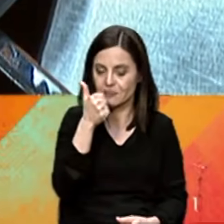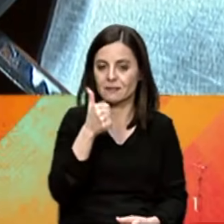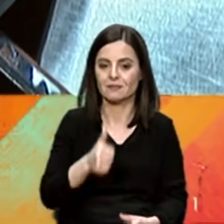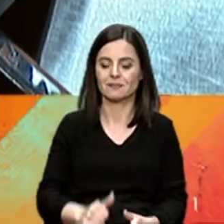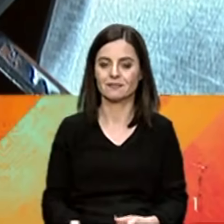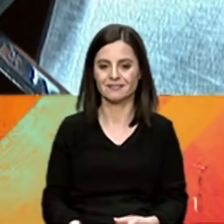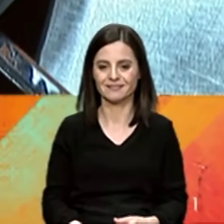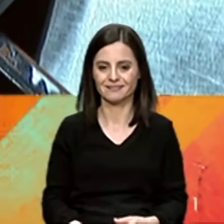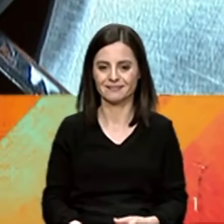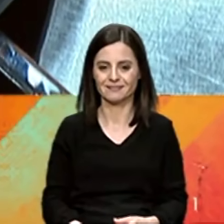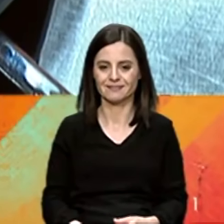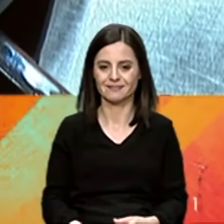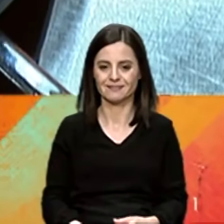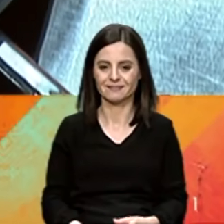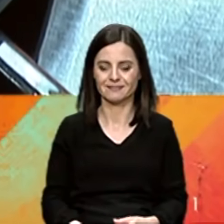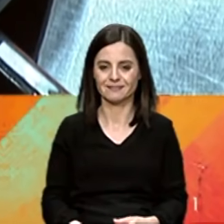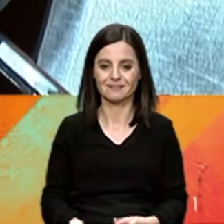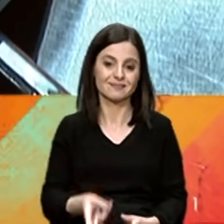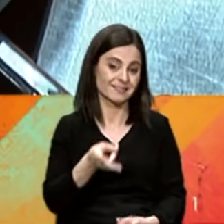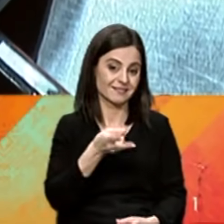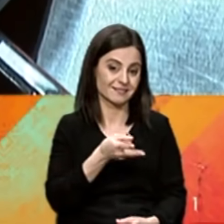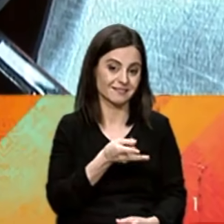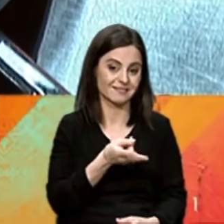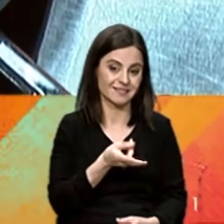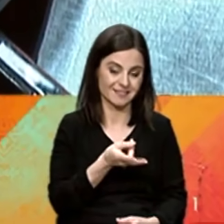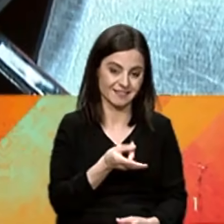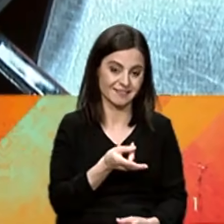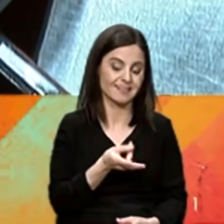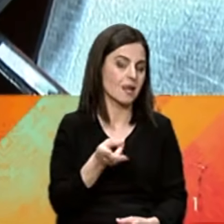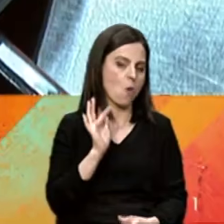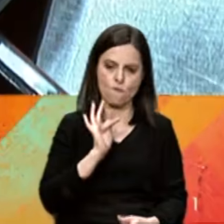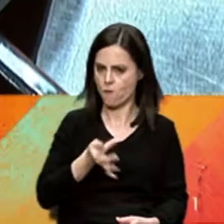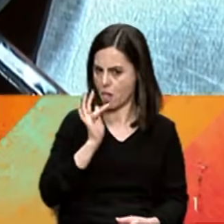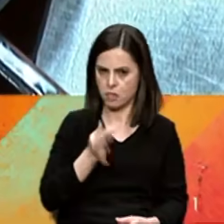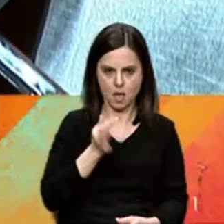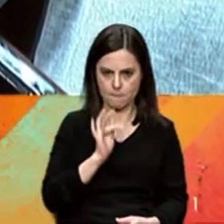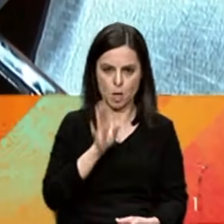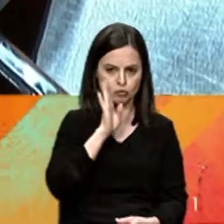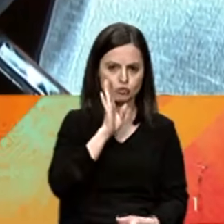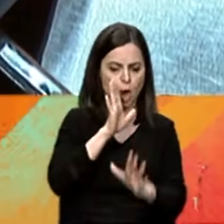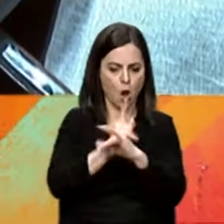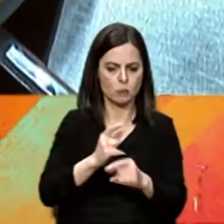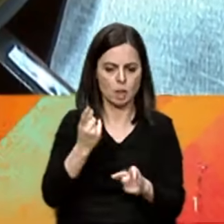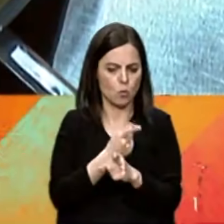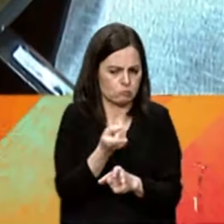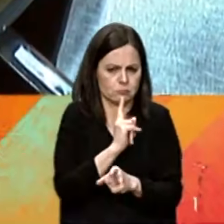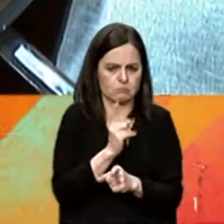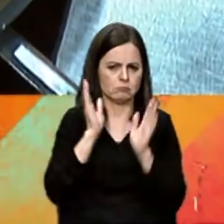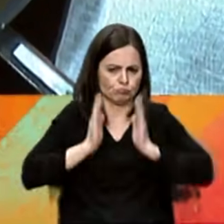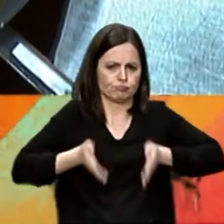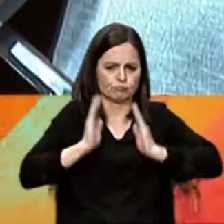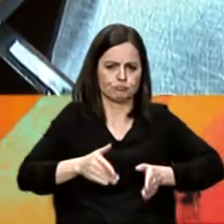Tem piada, é fácil. Estás desculpado, Jorge. Sónia, em vez de sujarmos outra frigideira ou outro recipiente, não claro, sujamos. Para quê? Se isto é para misturar